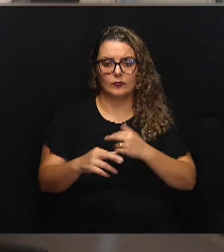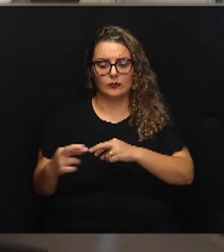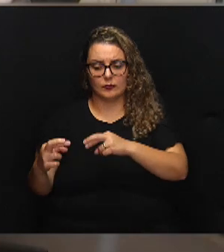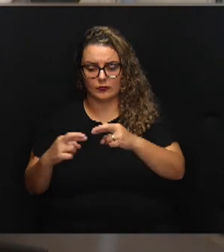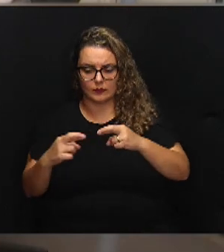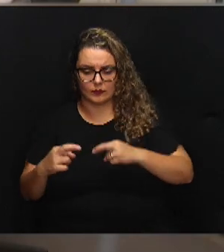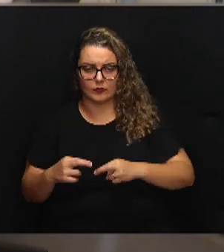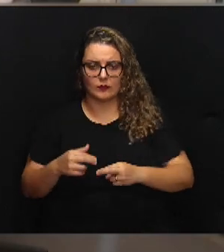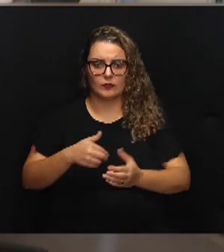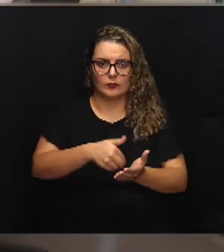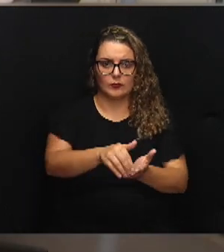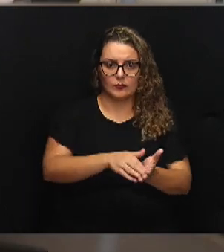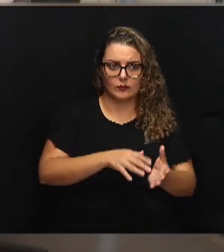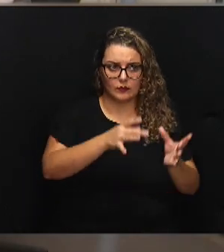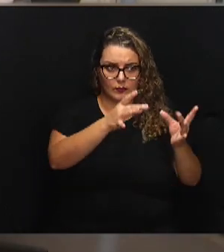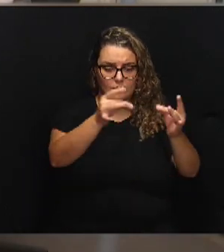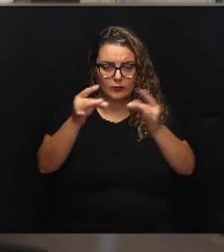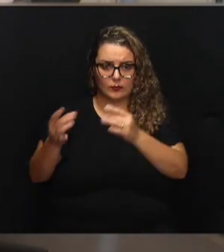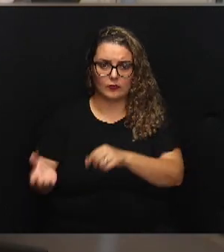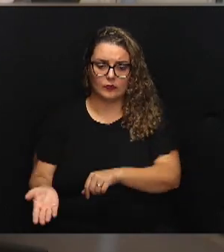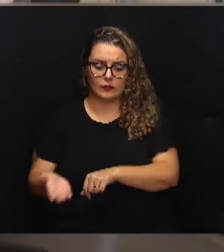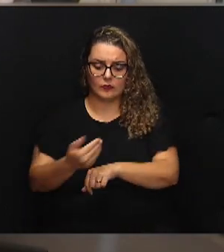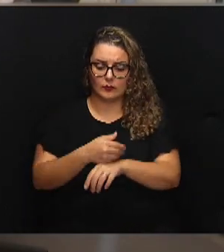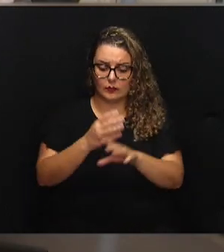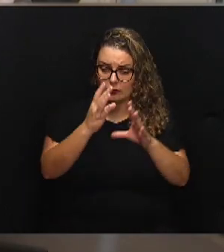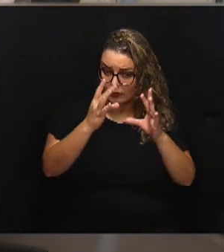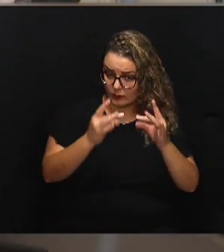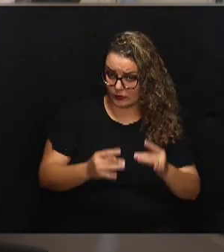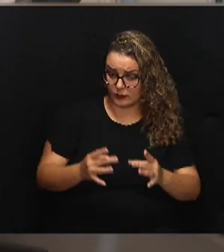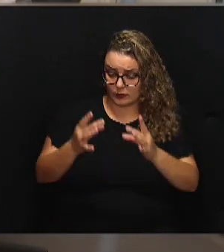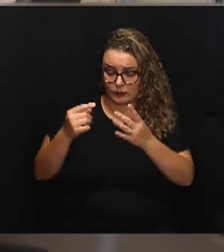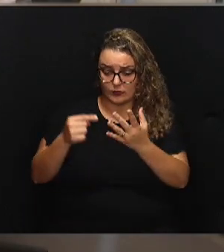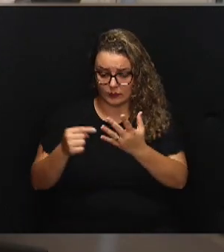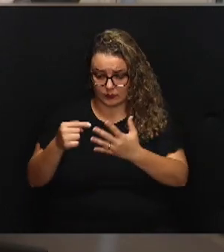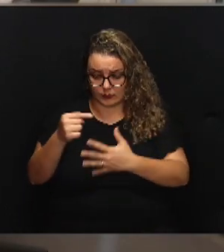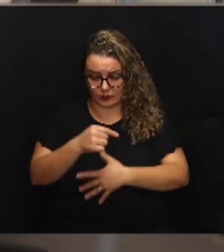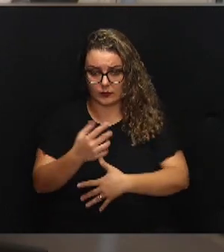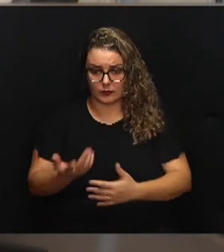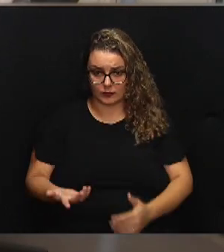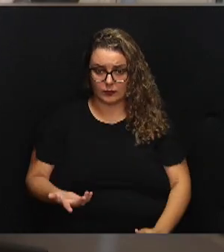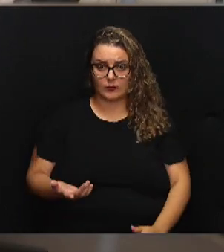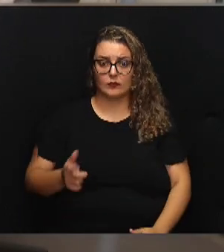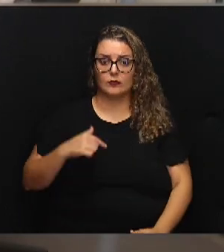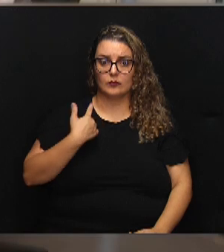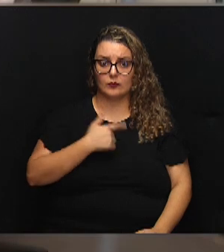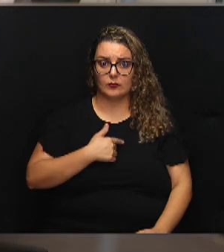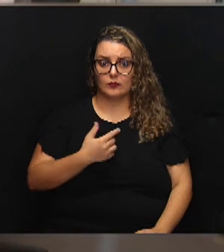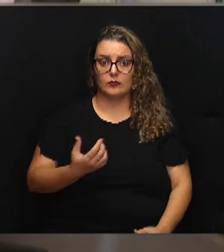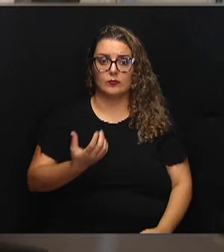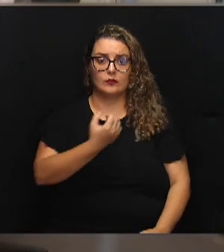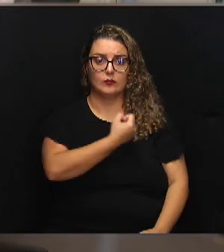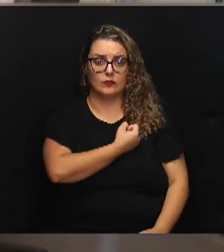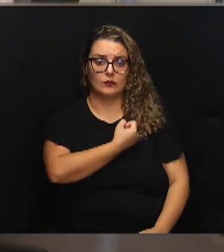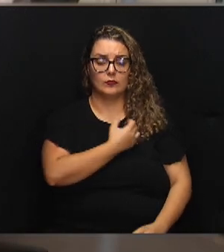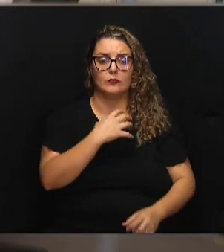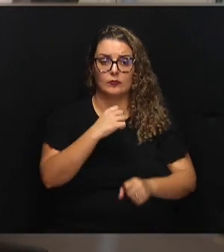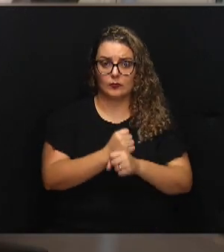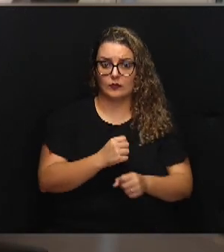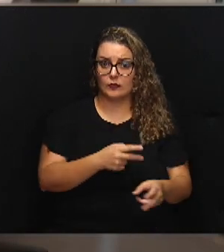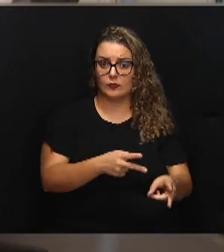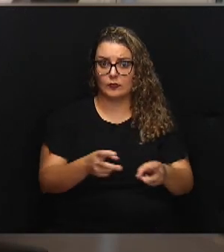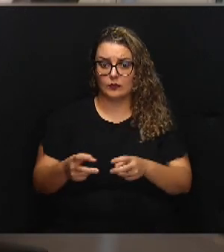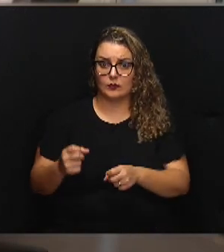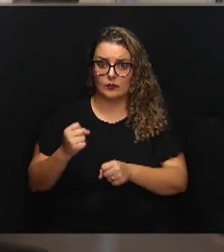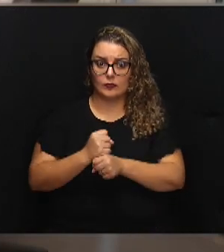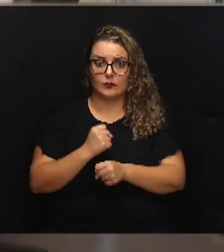e sinalização. Antes de entrar no detalhe de cada área, a gente, pegando os números totais, nós percebemos que aí no